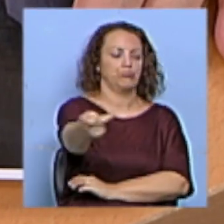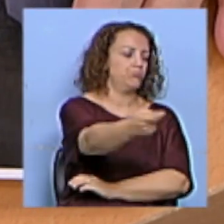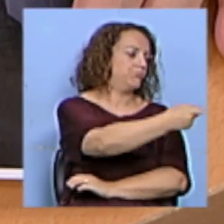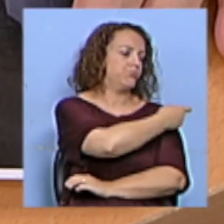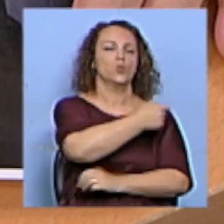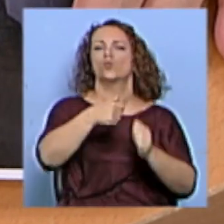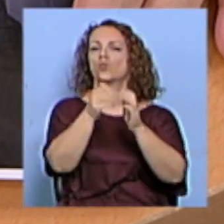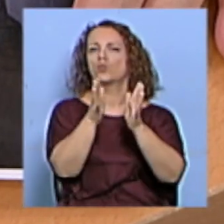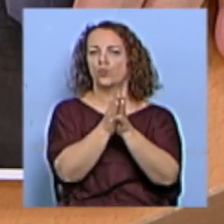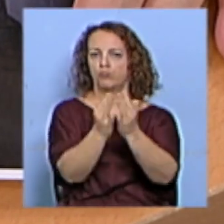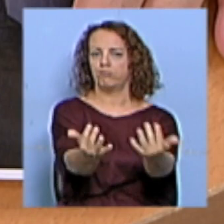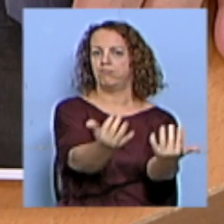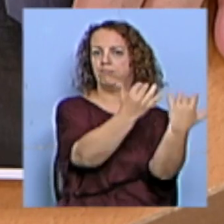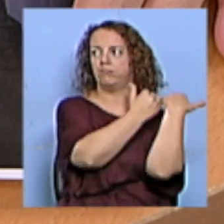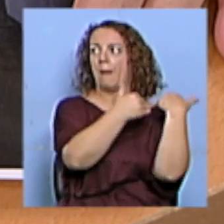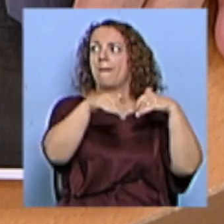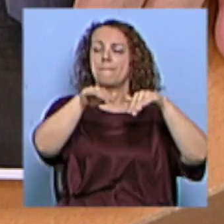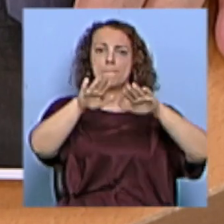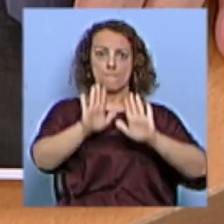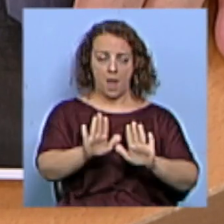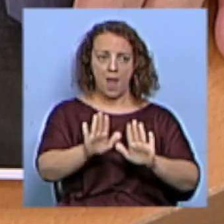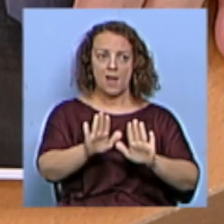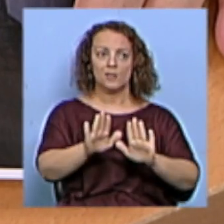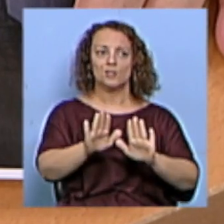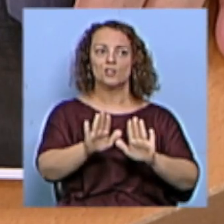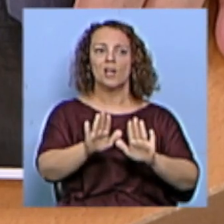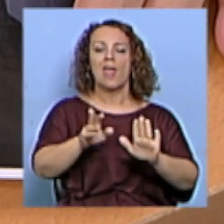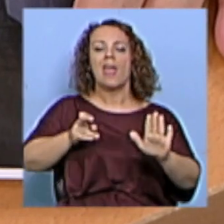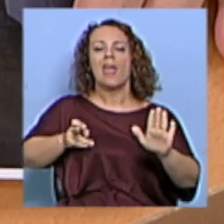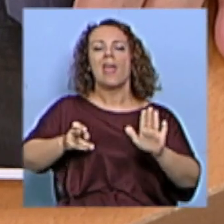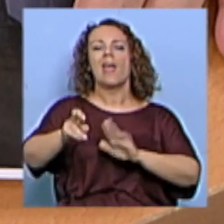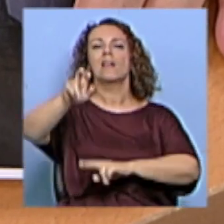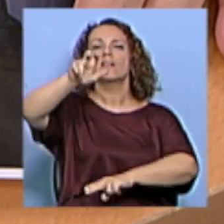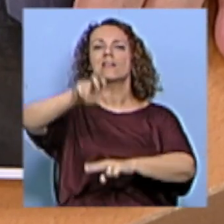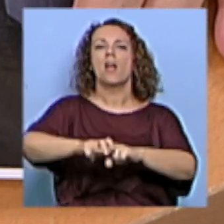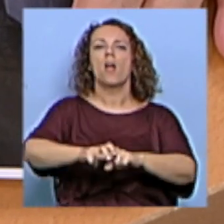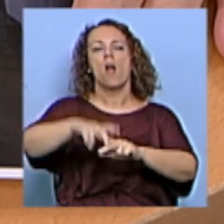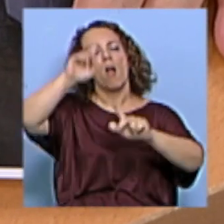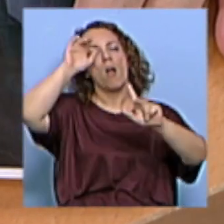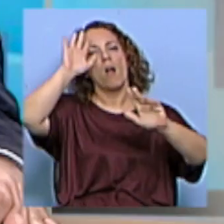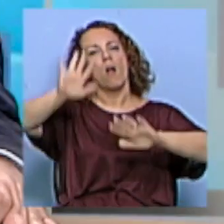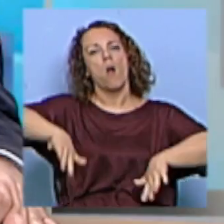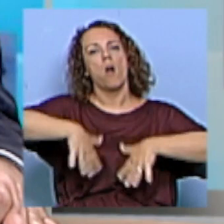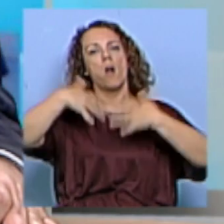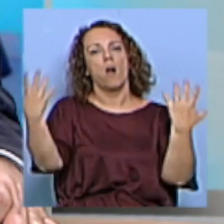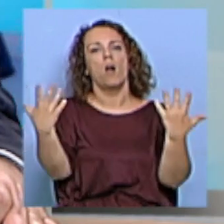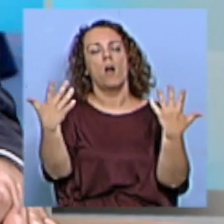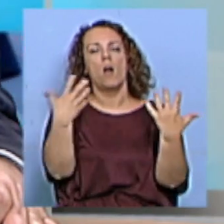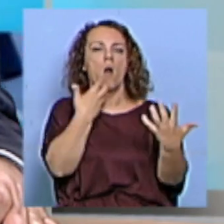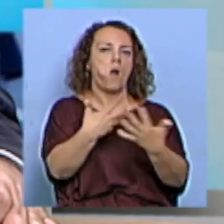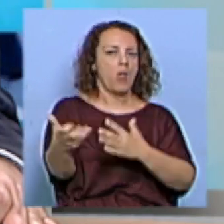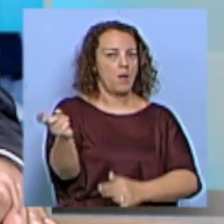lado. Mas não entram e não se sentam por qualquer ordem. Entram